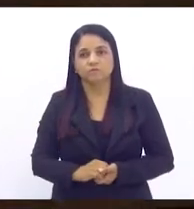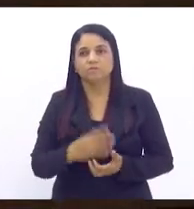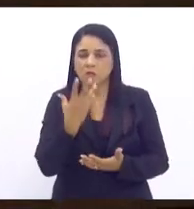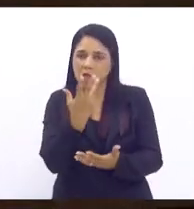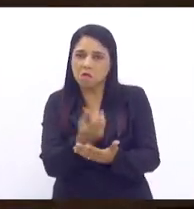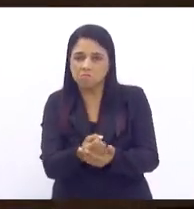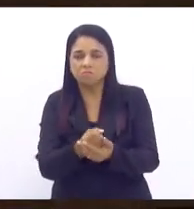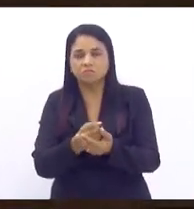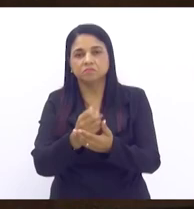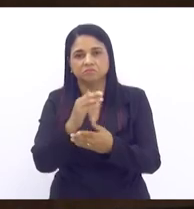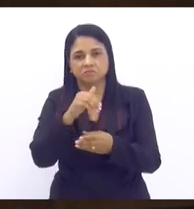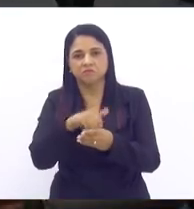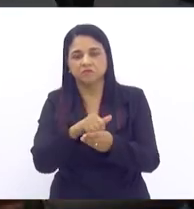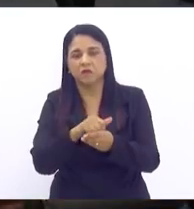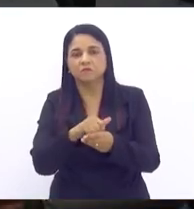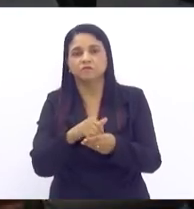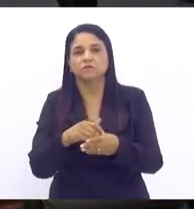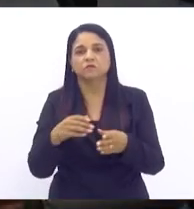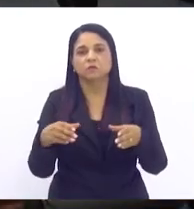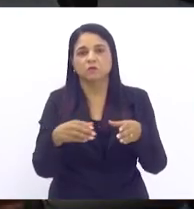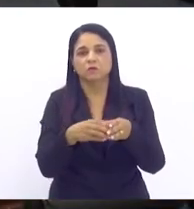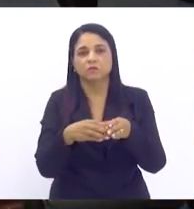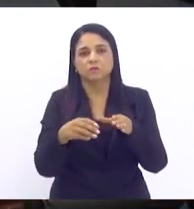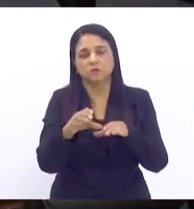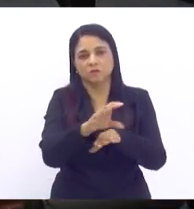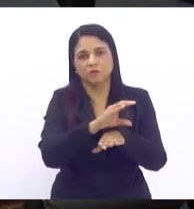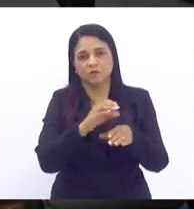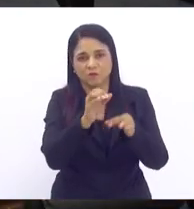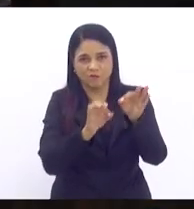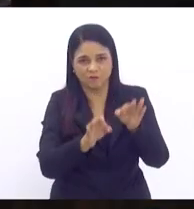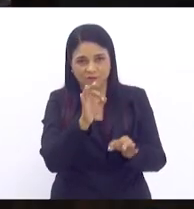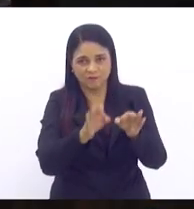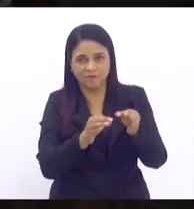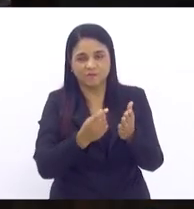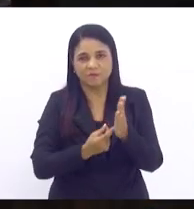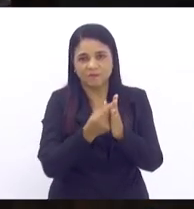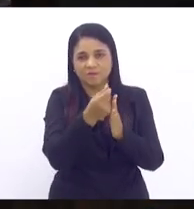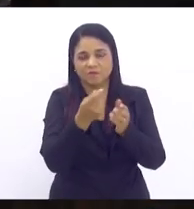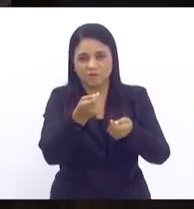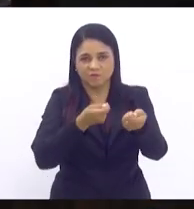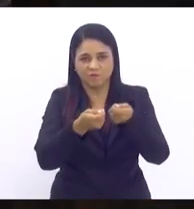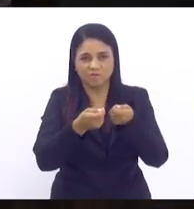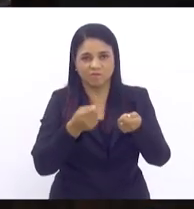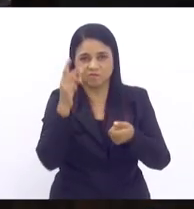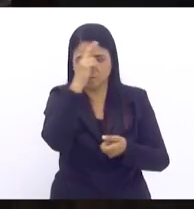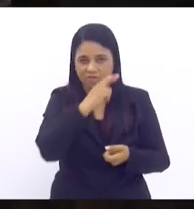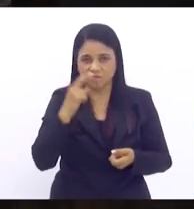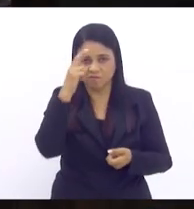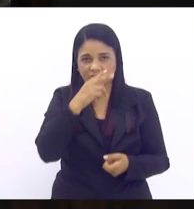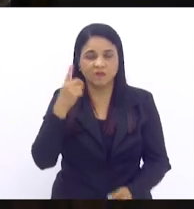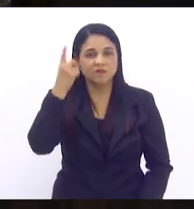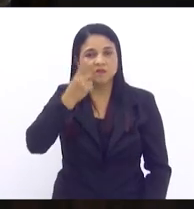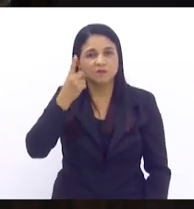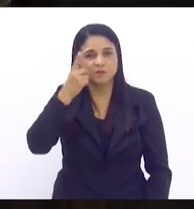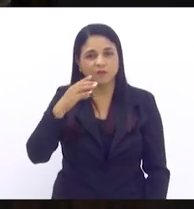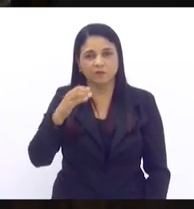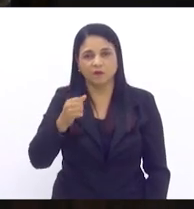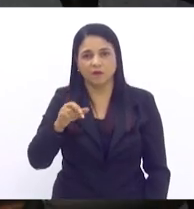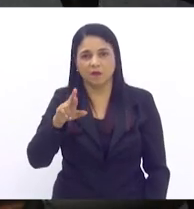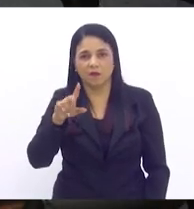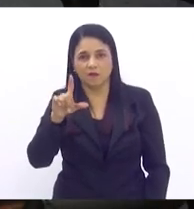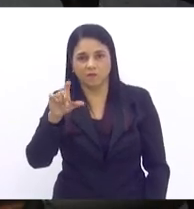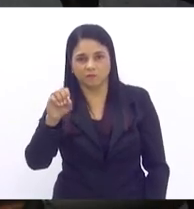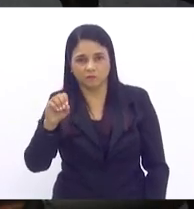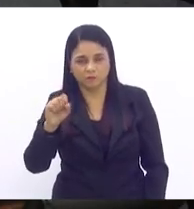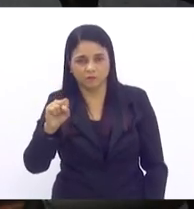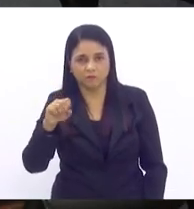Favorável, senhora presidente. Pela Comissão de Orçamento, Finanças, Fiscalização Financeira e Controle, deputado Carlos Macedo.